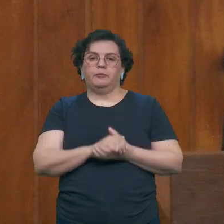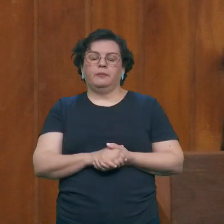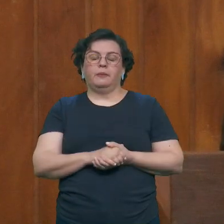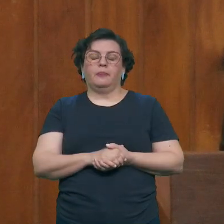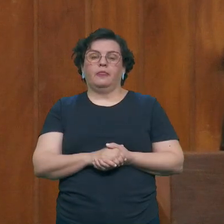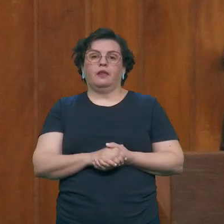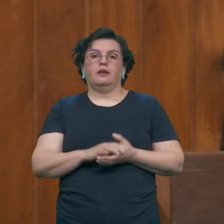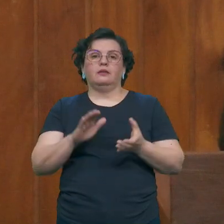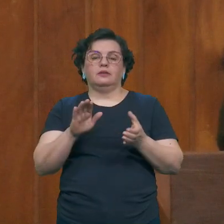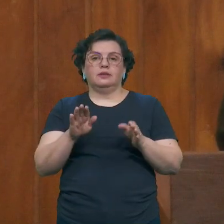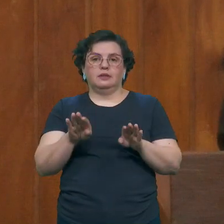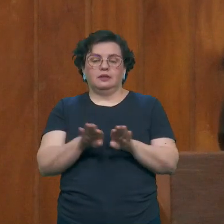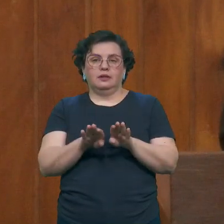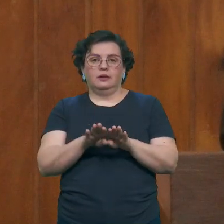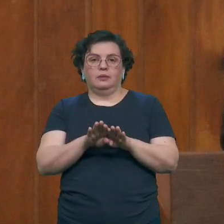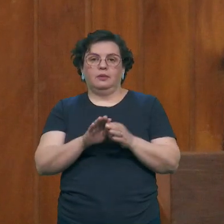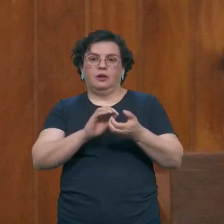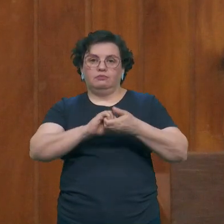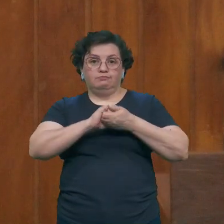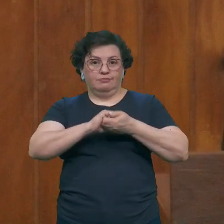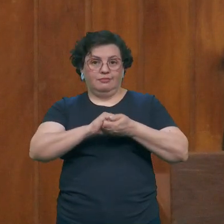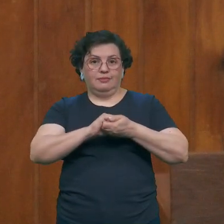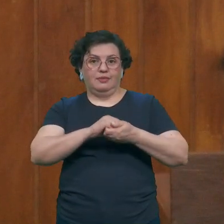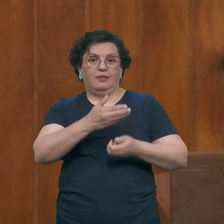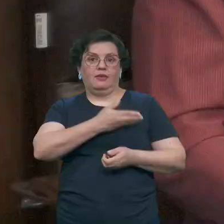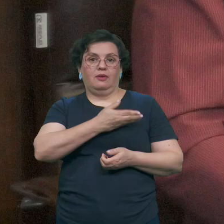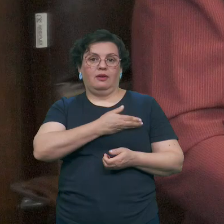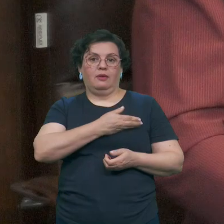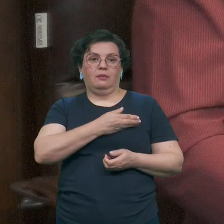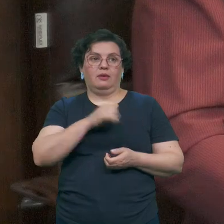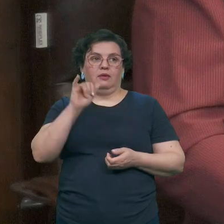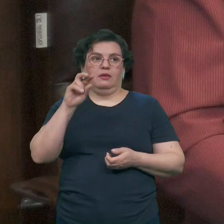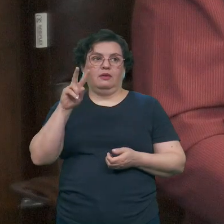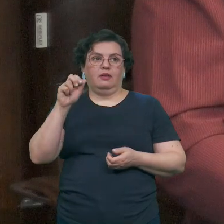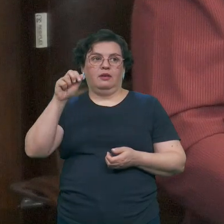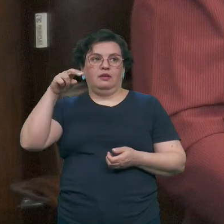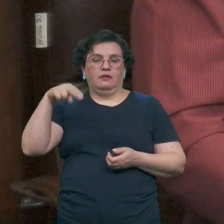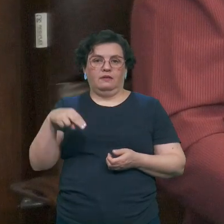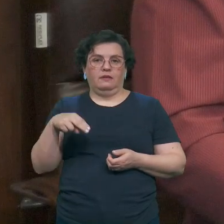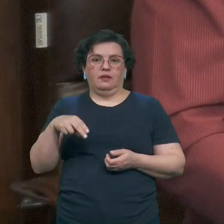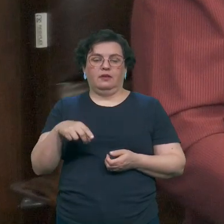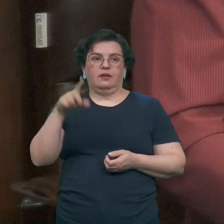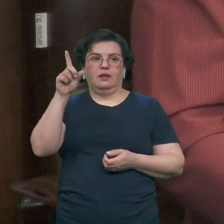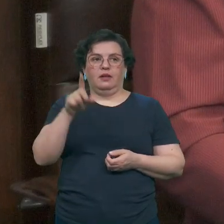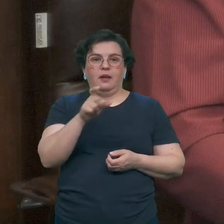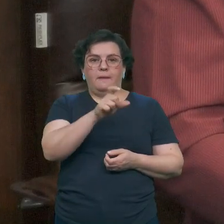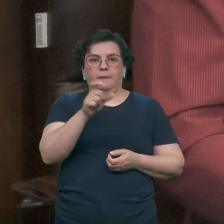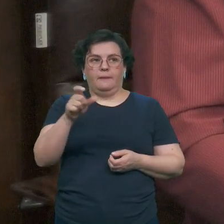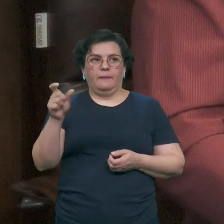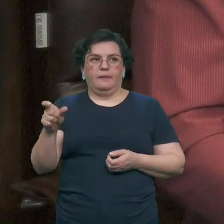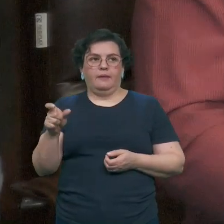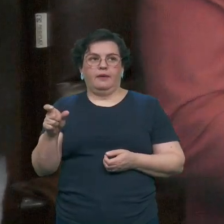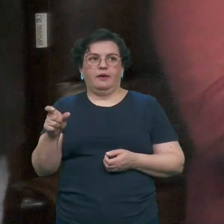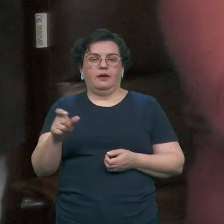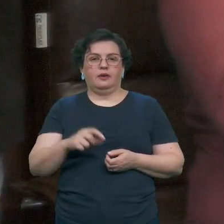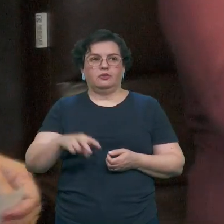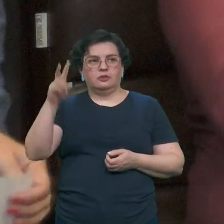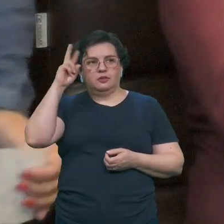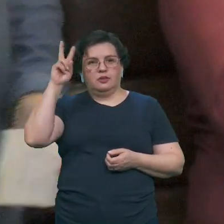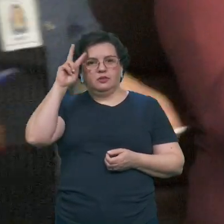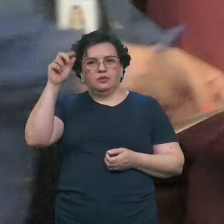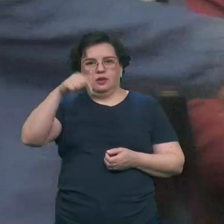Cumprimentar o amigo Ivan Evangelista, presidente do CONTUR e membro da Comissão de Registros Históricos desta